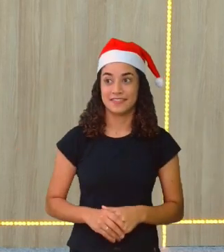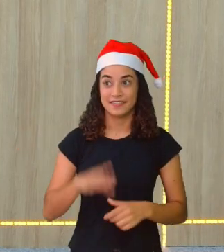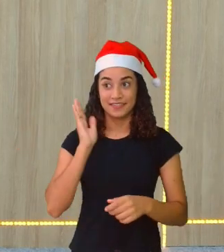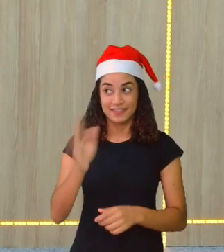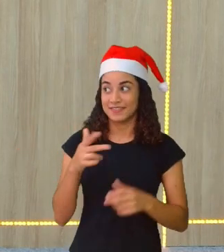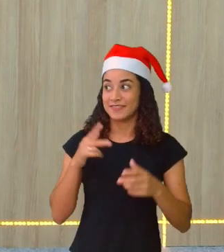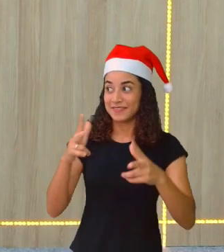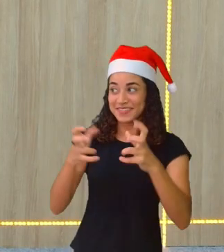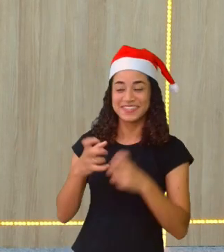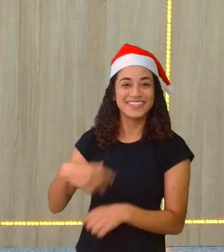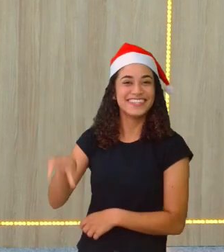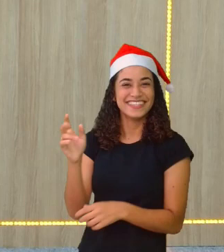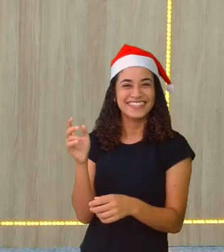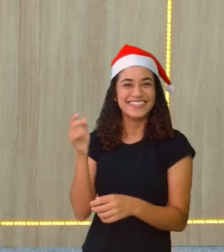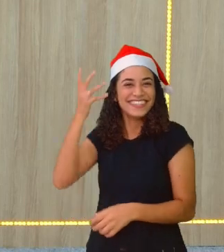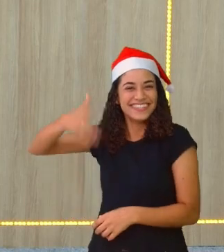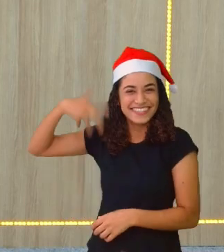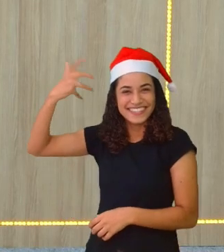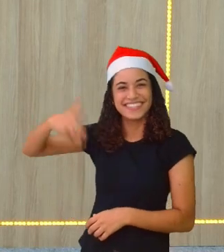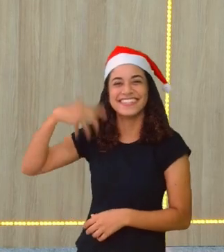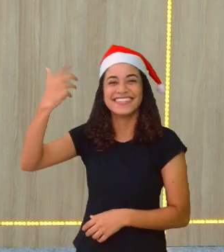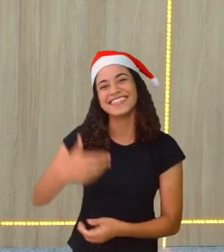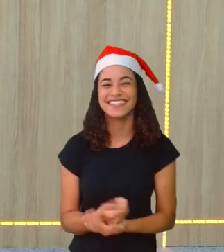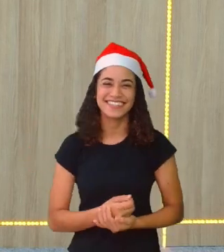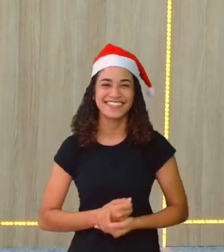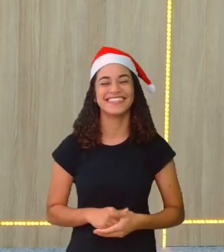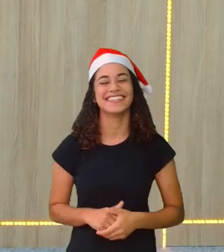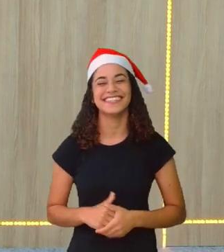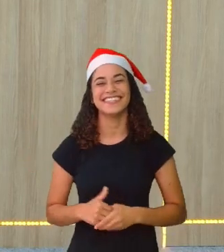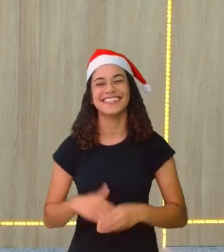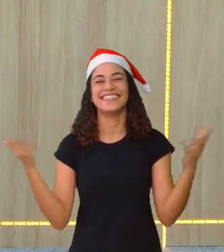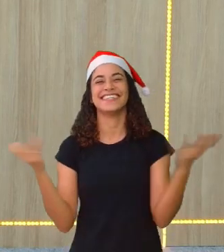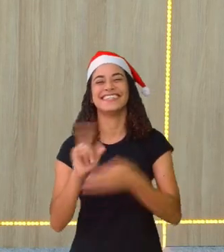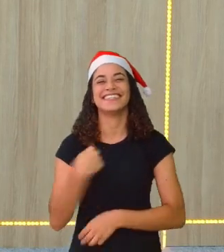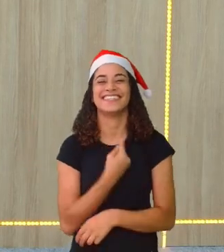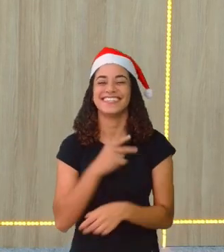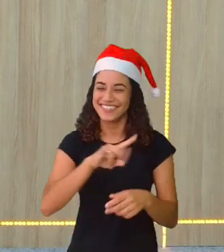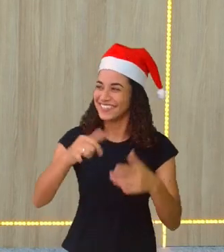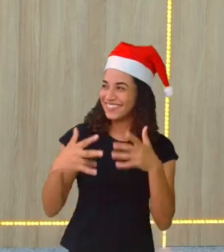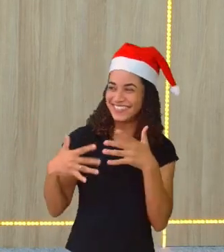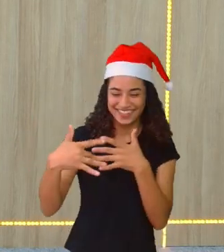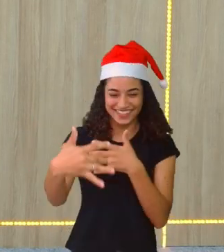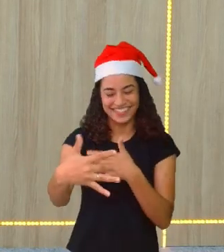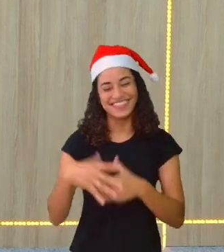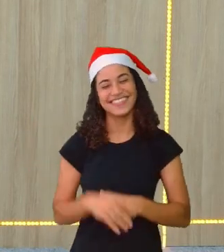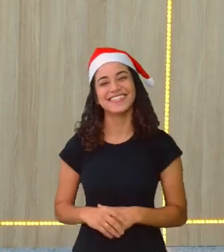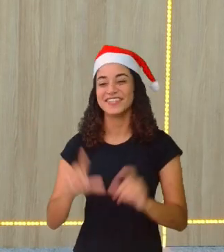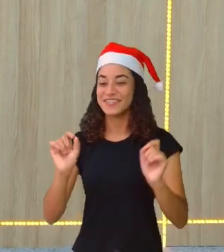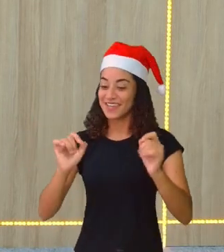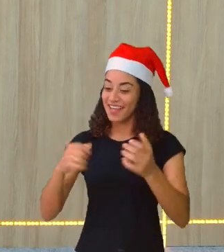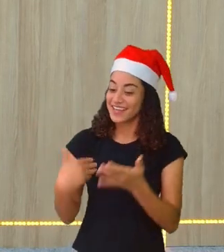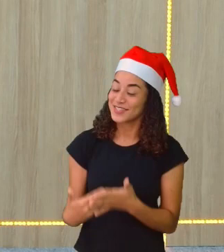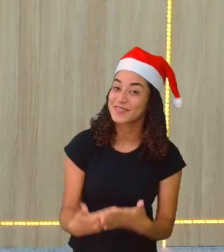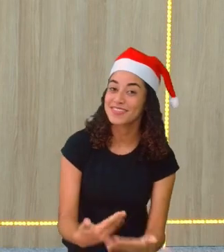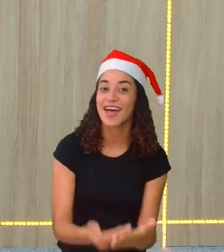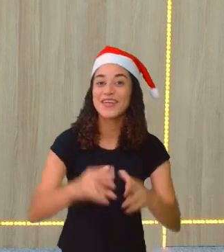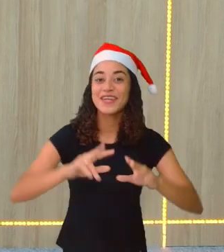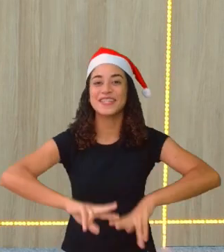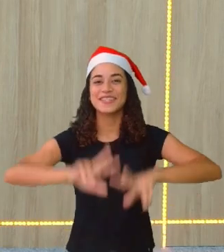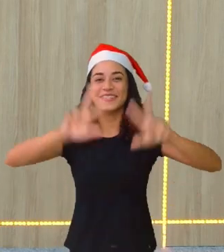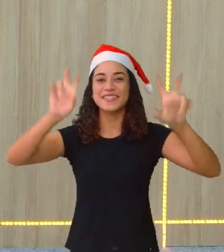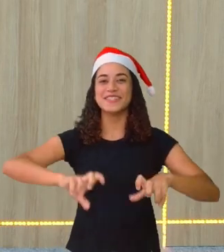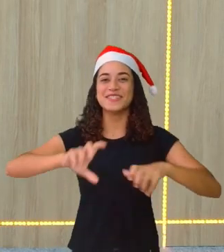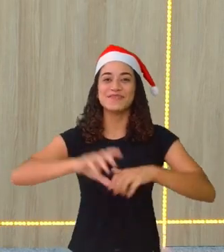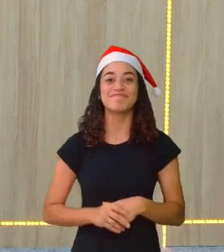pela música. E nesse sentido, a gente vai trabalhar essa temática,